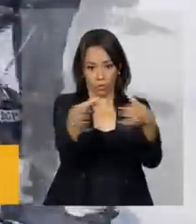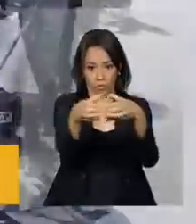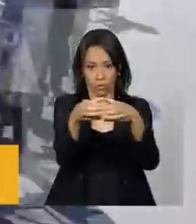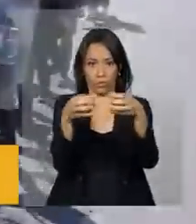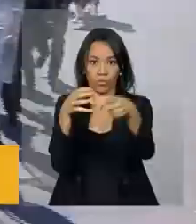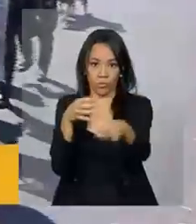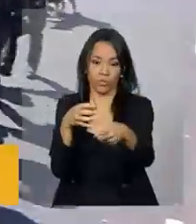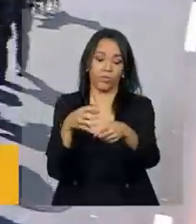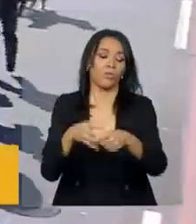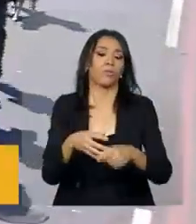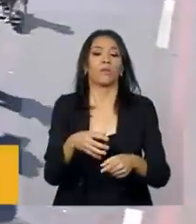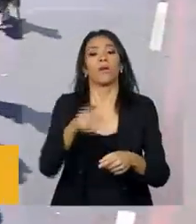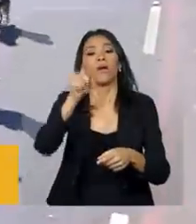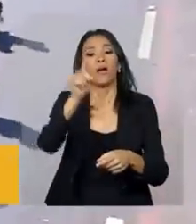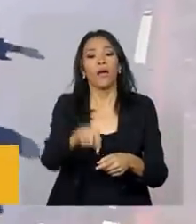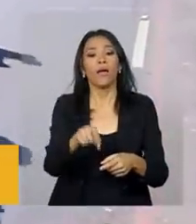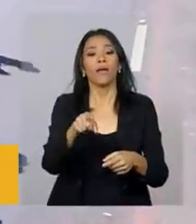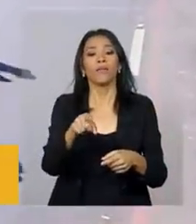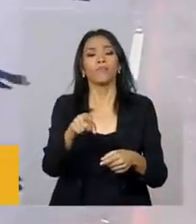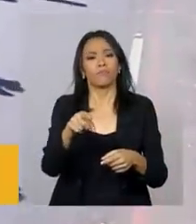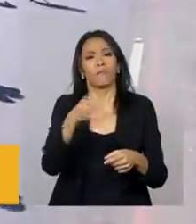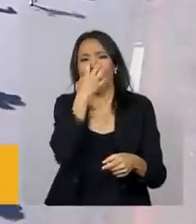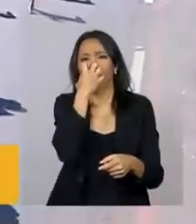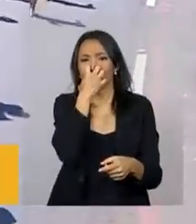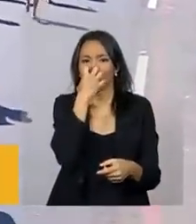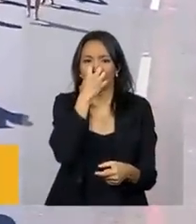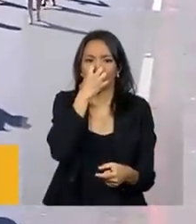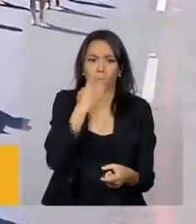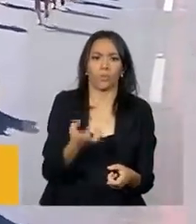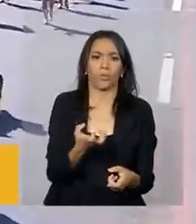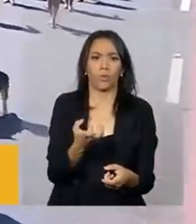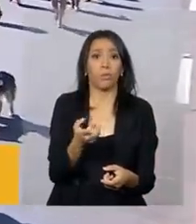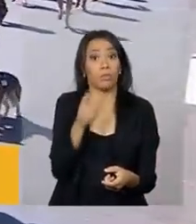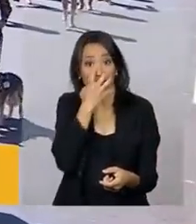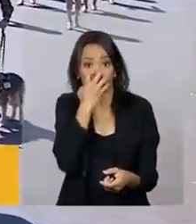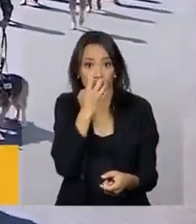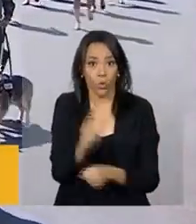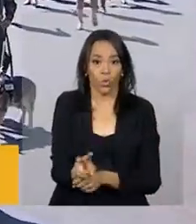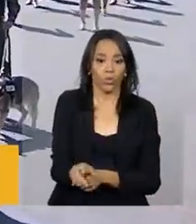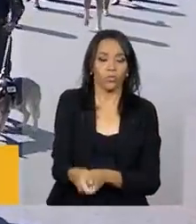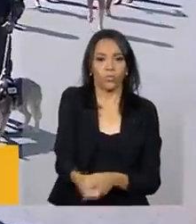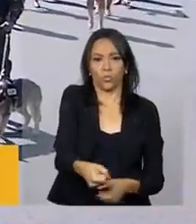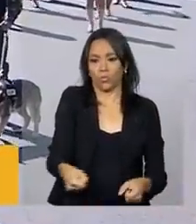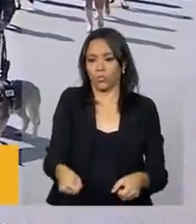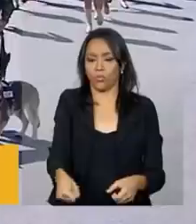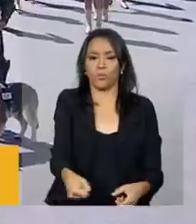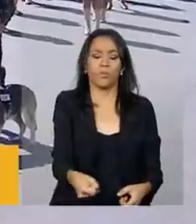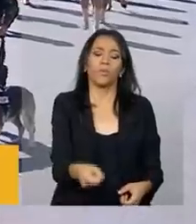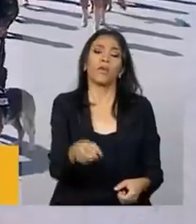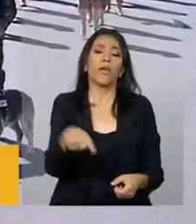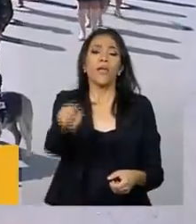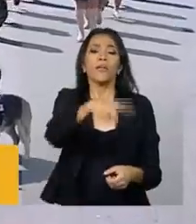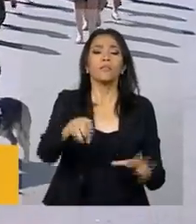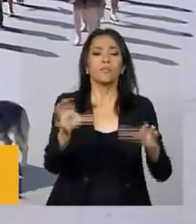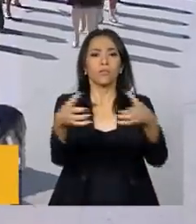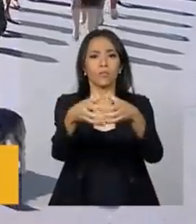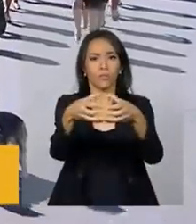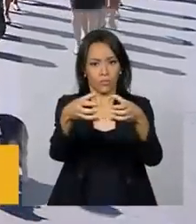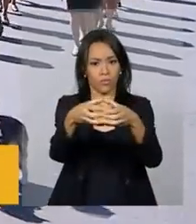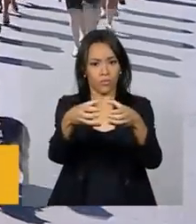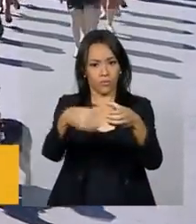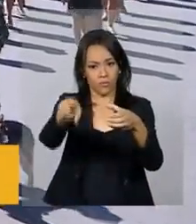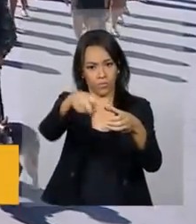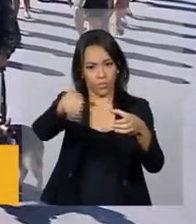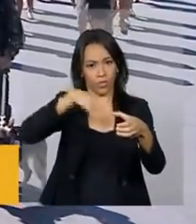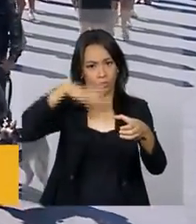Também composta pelo grupamento de cães, pelotões de cães de guerra. Essa tropa ela é